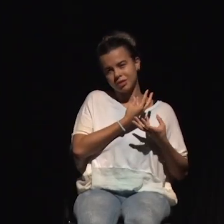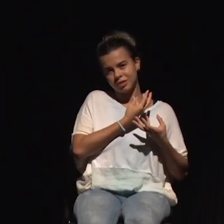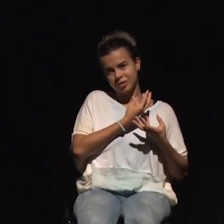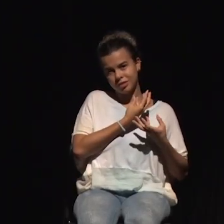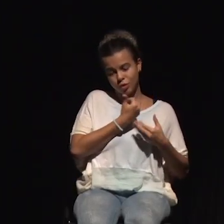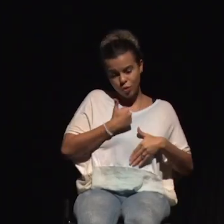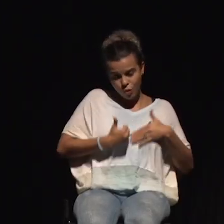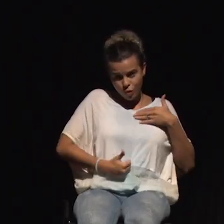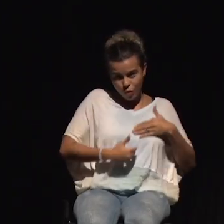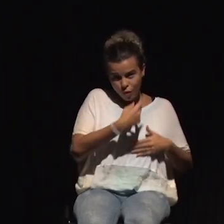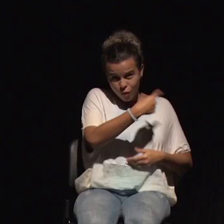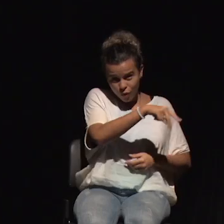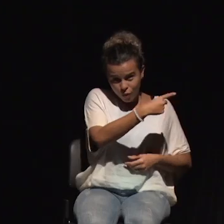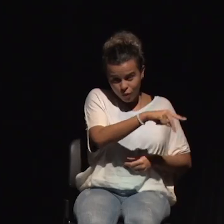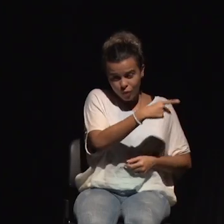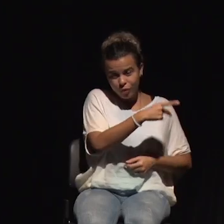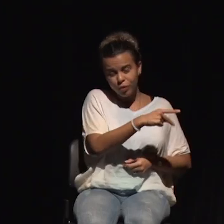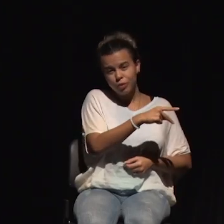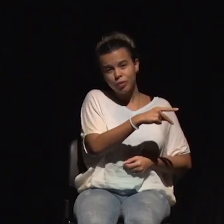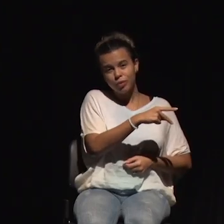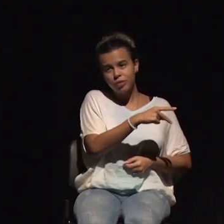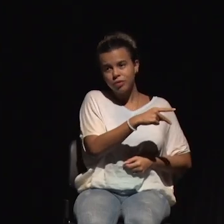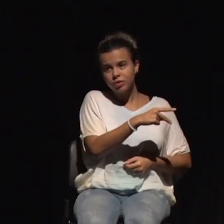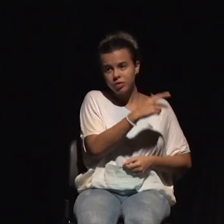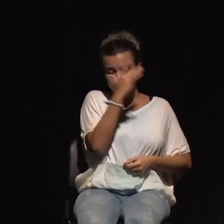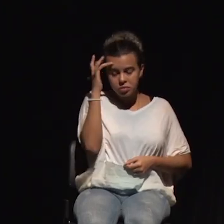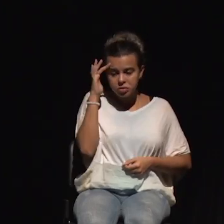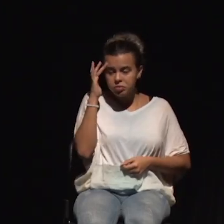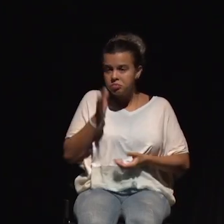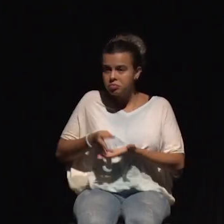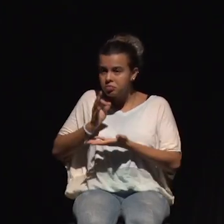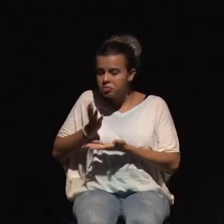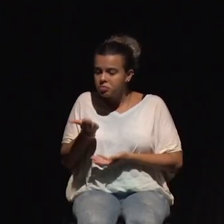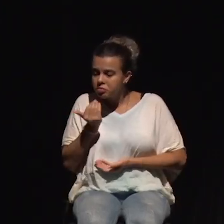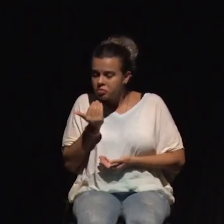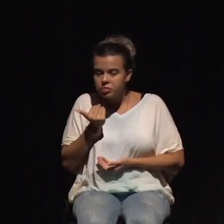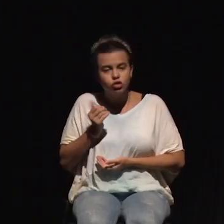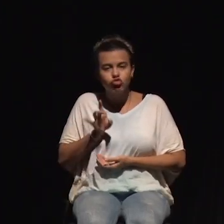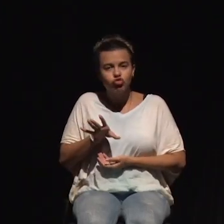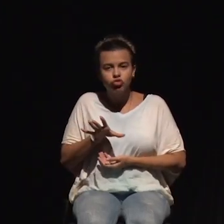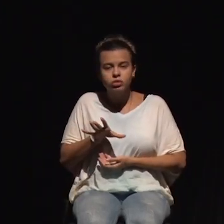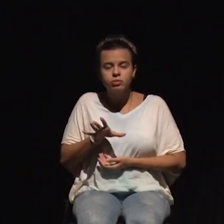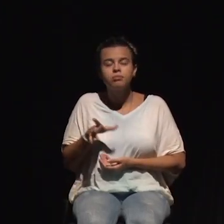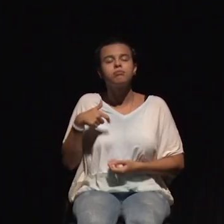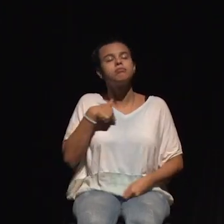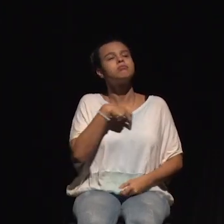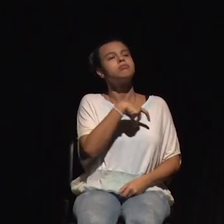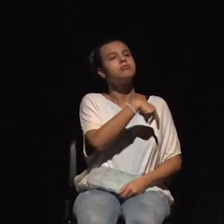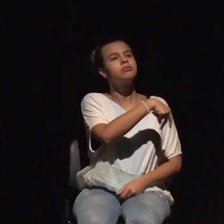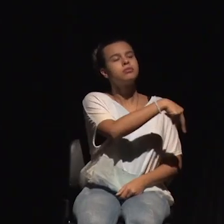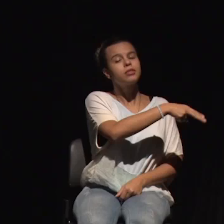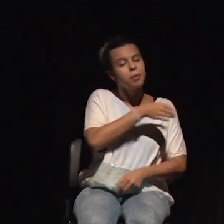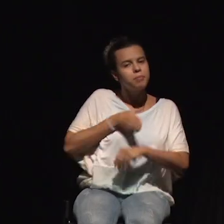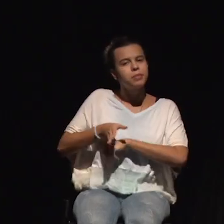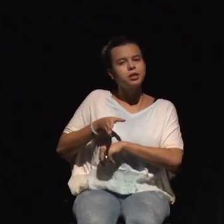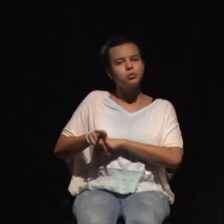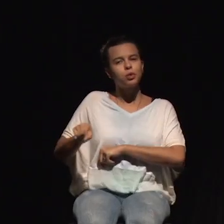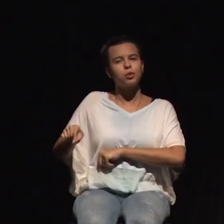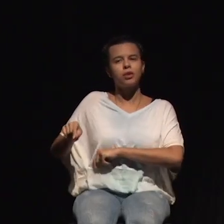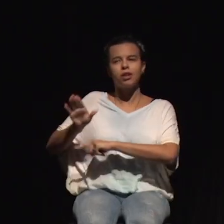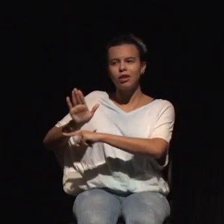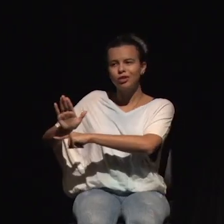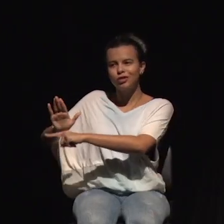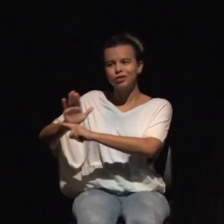aquele corpo que entrou como consumidor talvez pudesse sair como participador de um processo mais amplo de